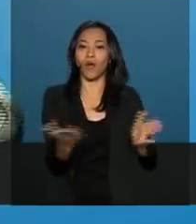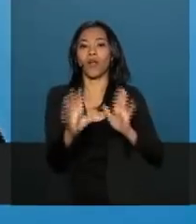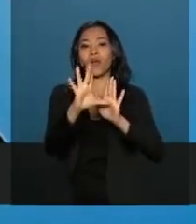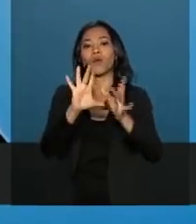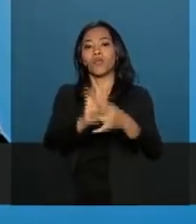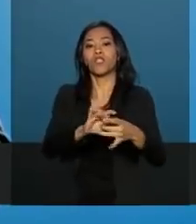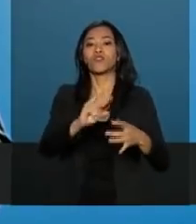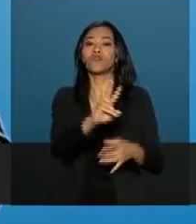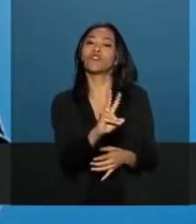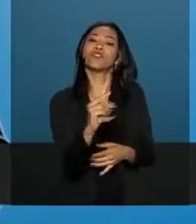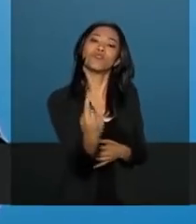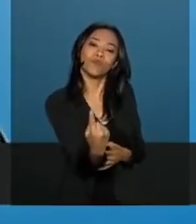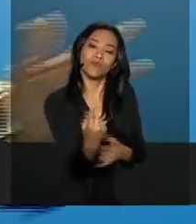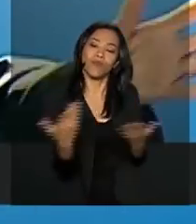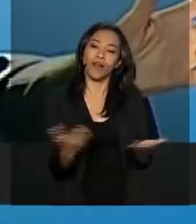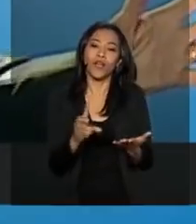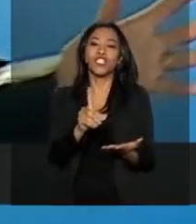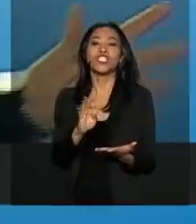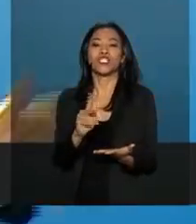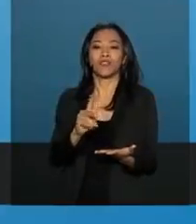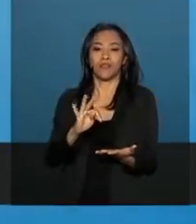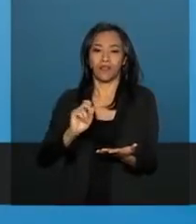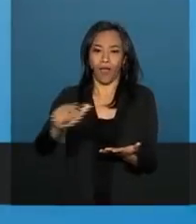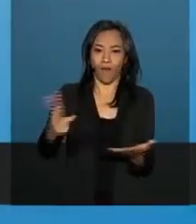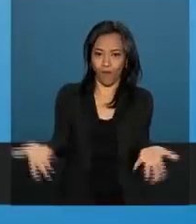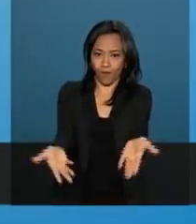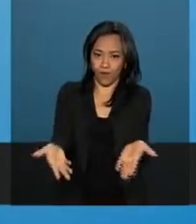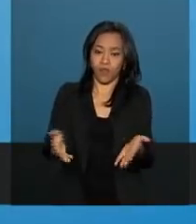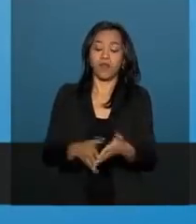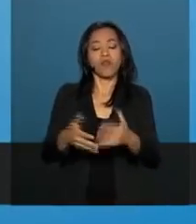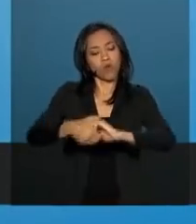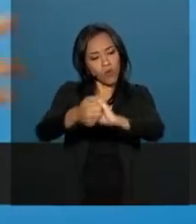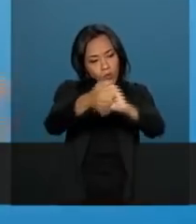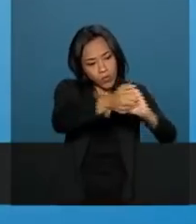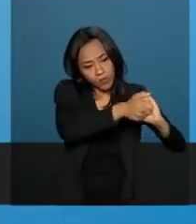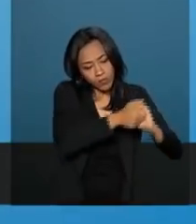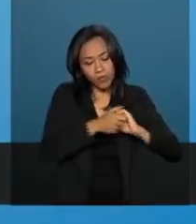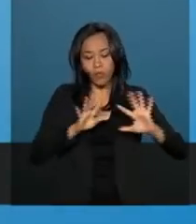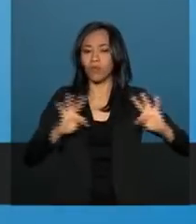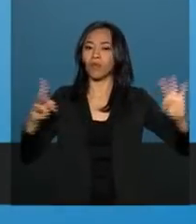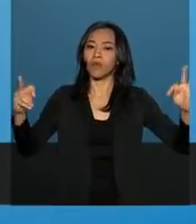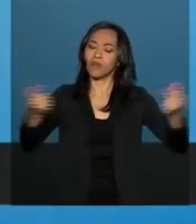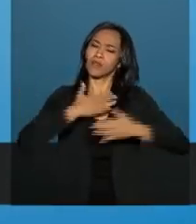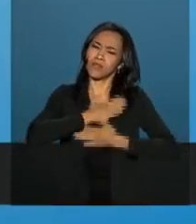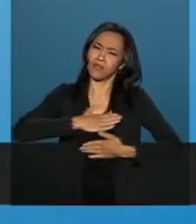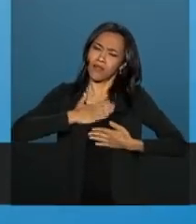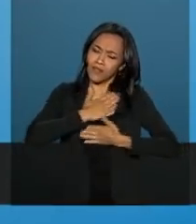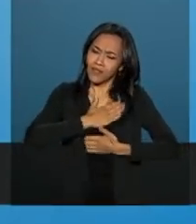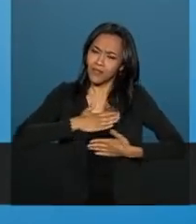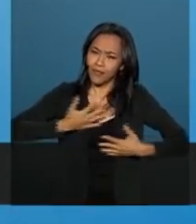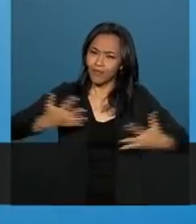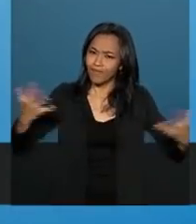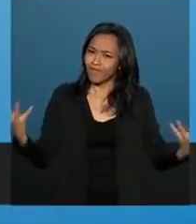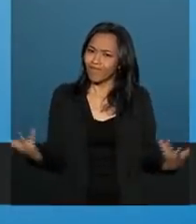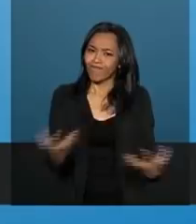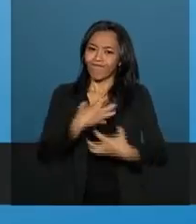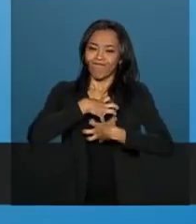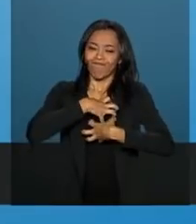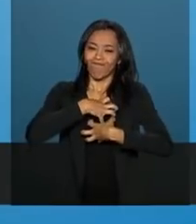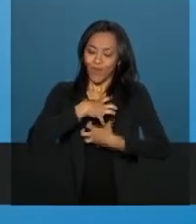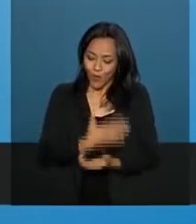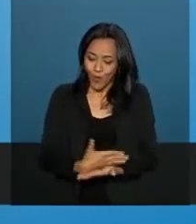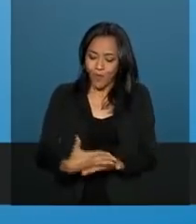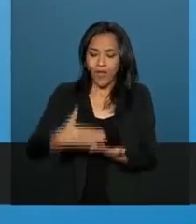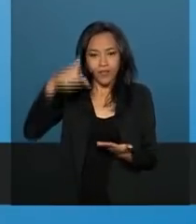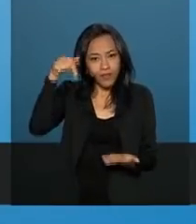analógico e foi para o digital. Por isso quero cumprimentar a todos e dizer da satisfação extraordinária com que eu começo esta